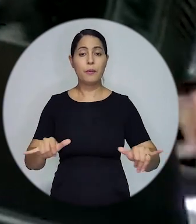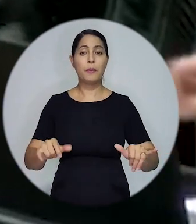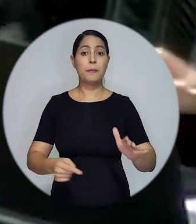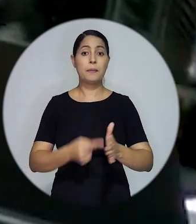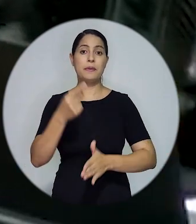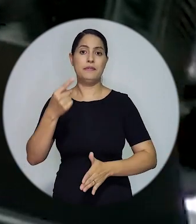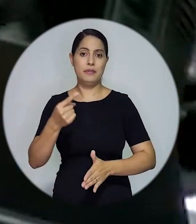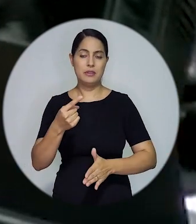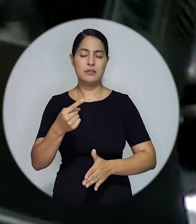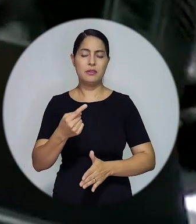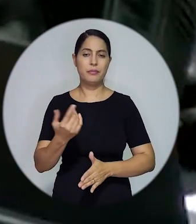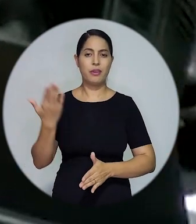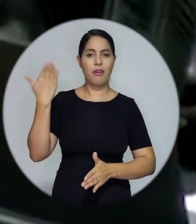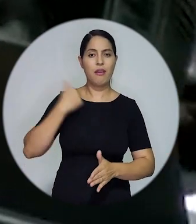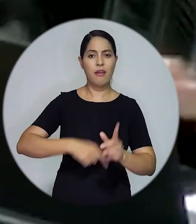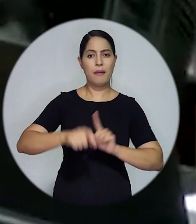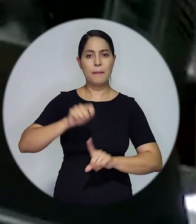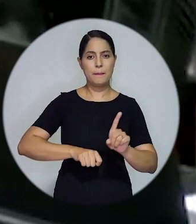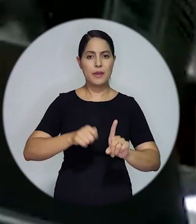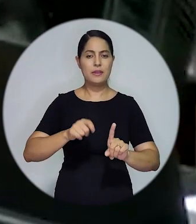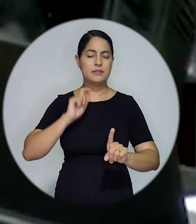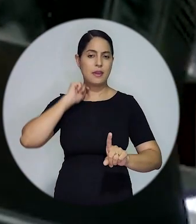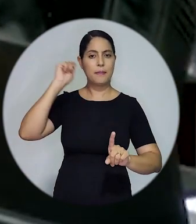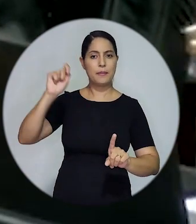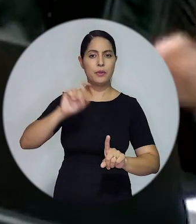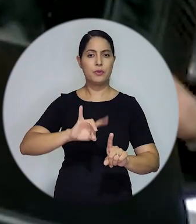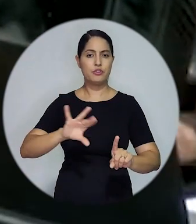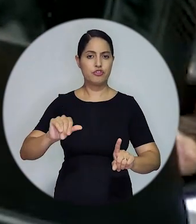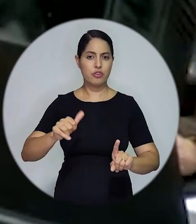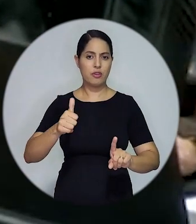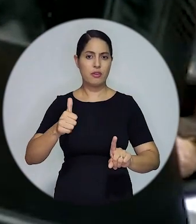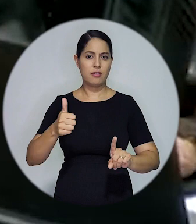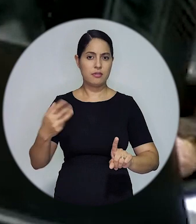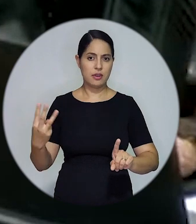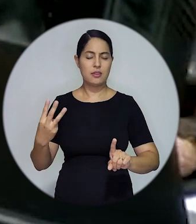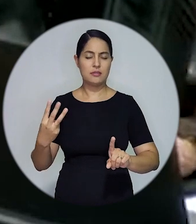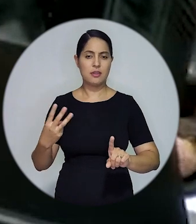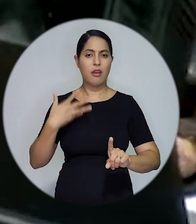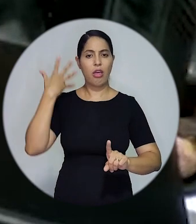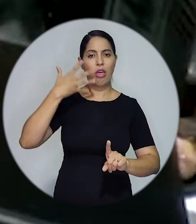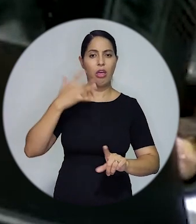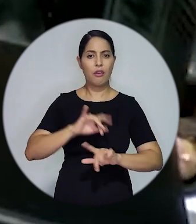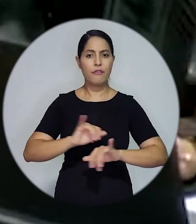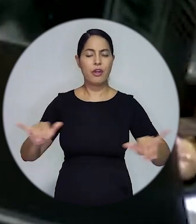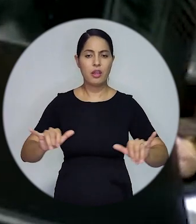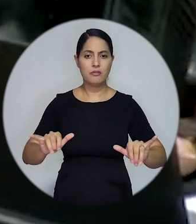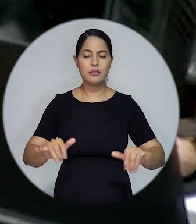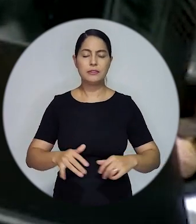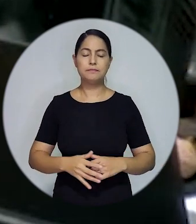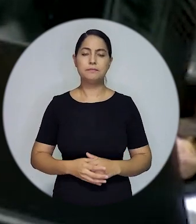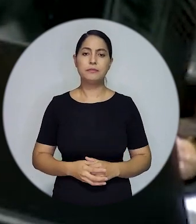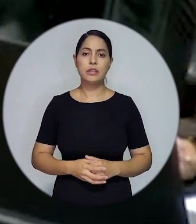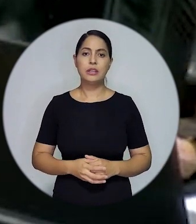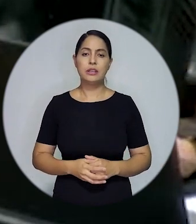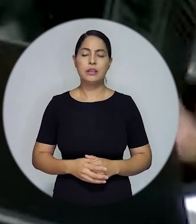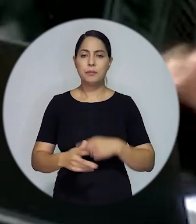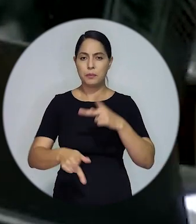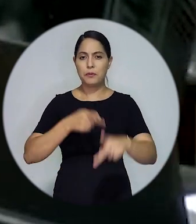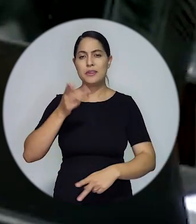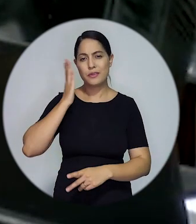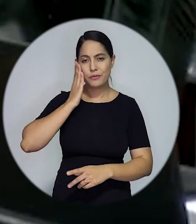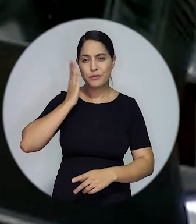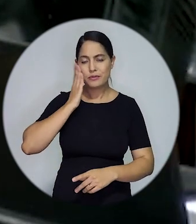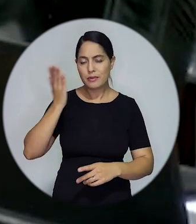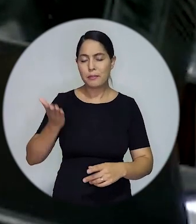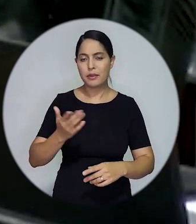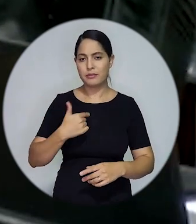daquela mal-assinada sessão do último dia 13 de abril, onde fiz afirmações que se tornaram